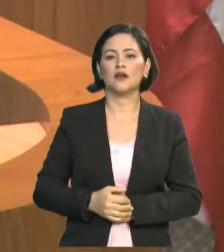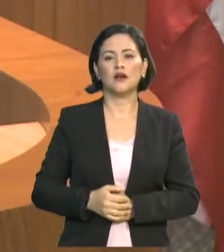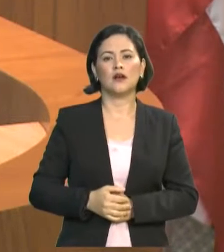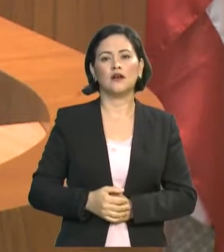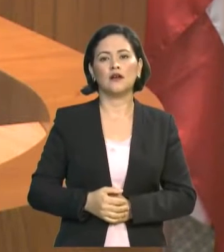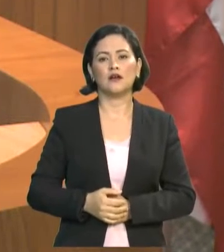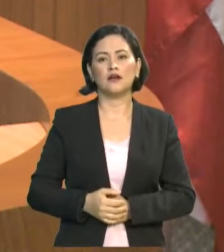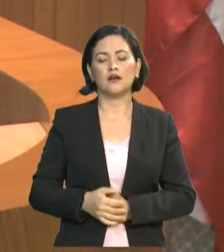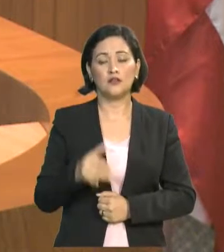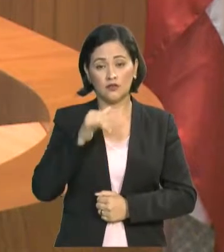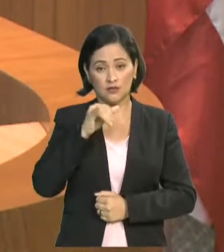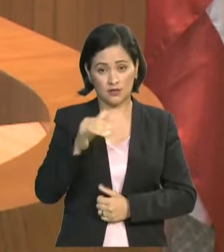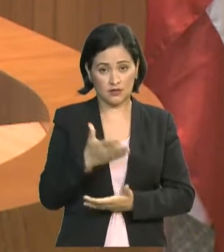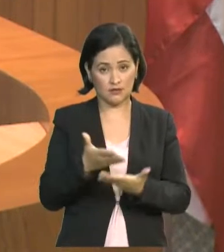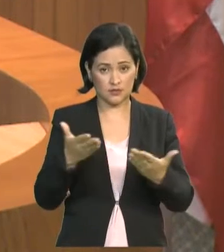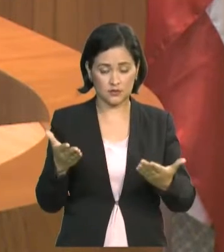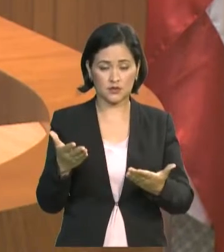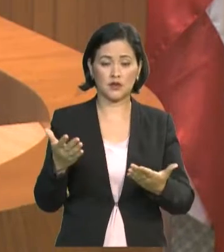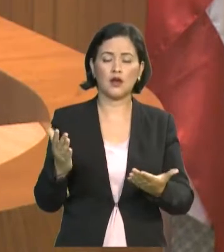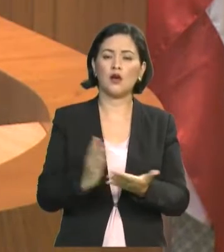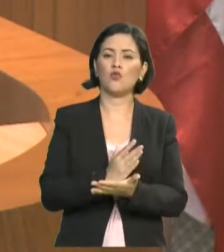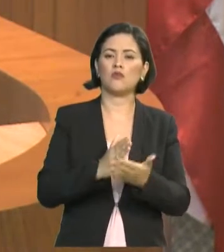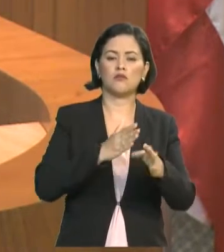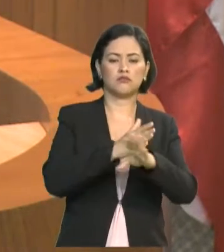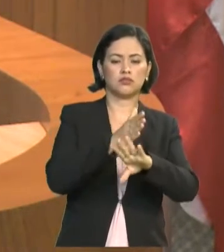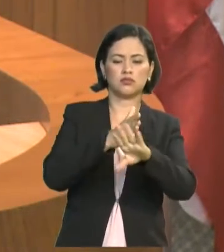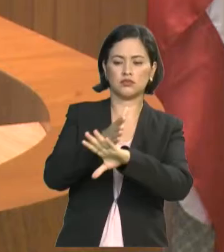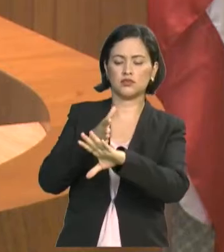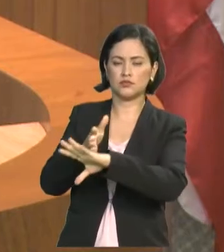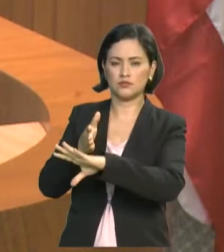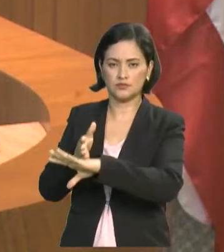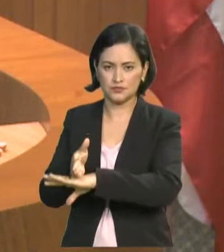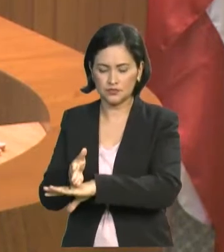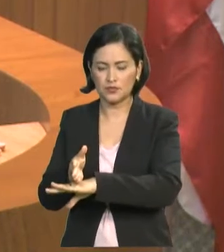antes do Dia das Mães, na região central ali,